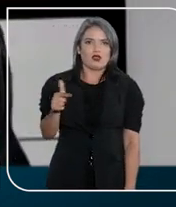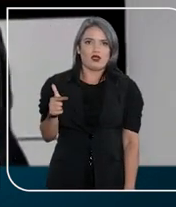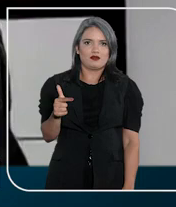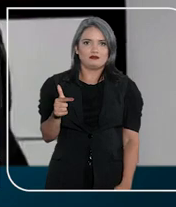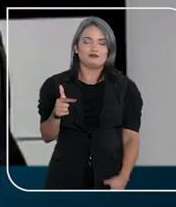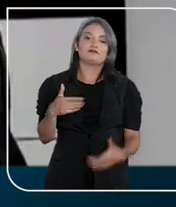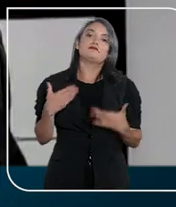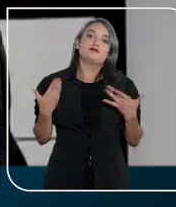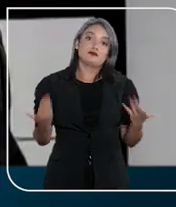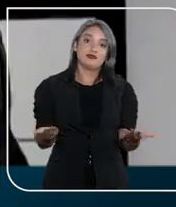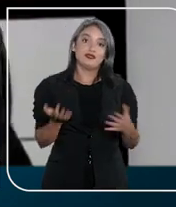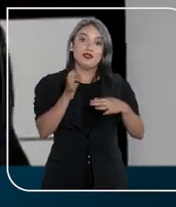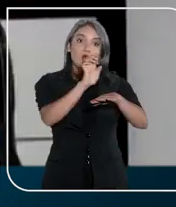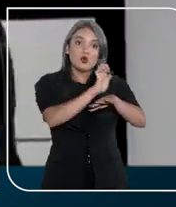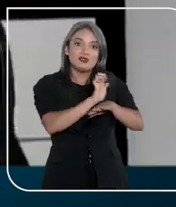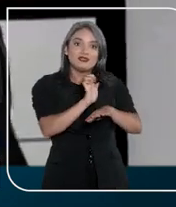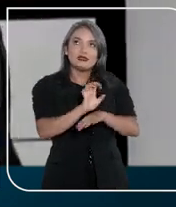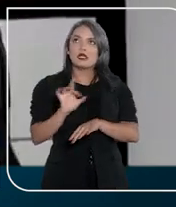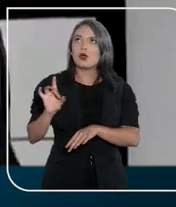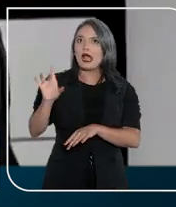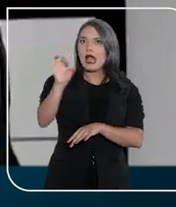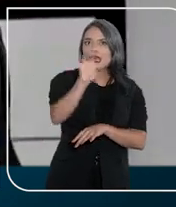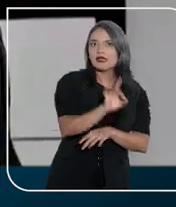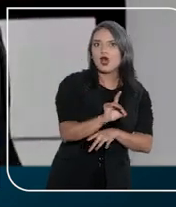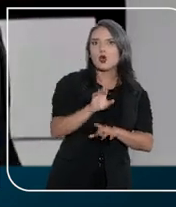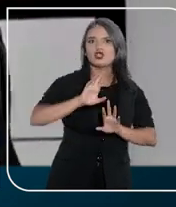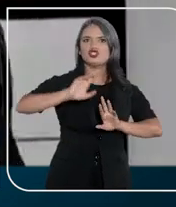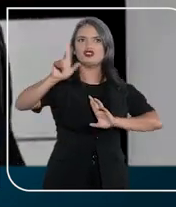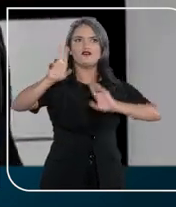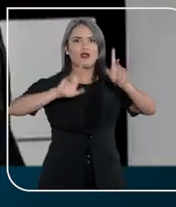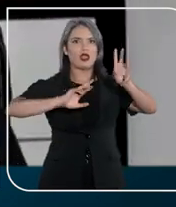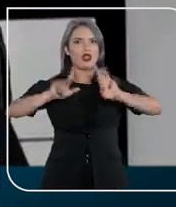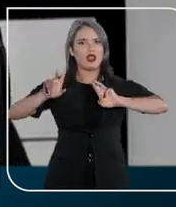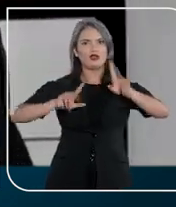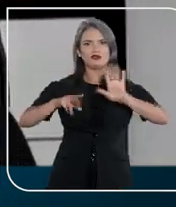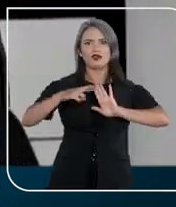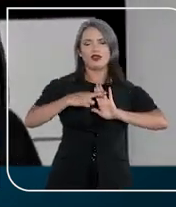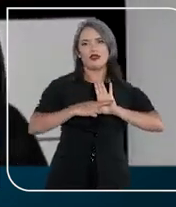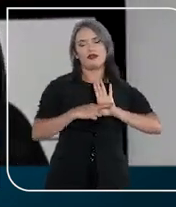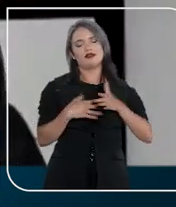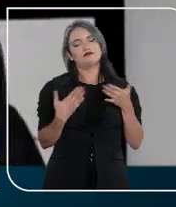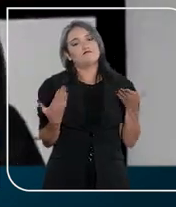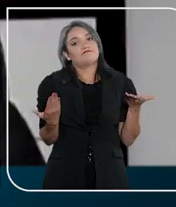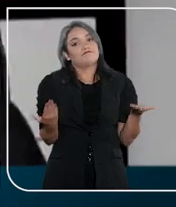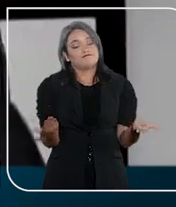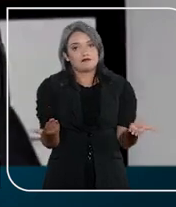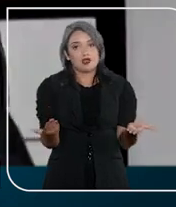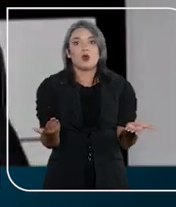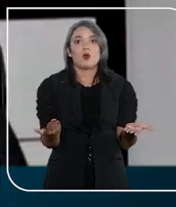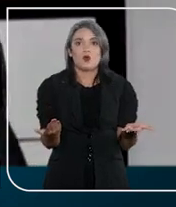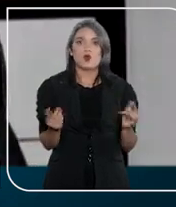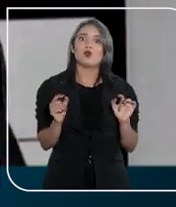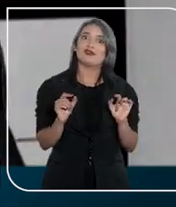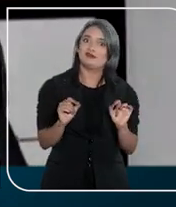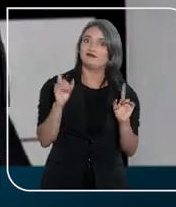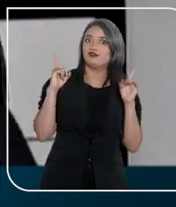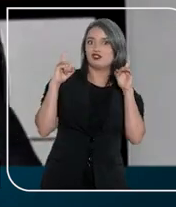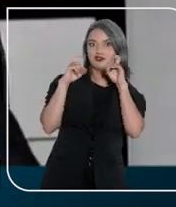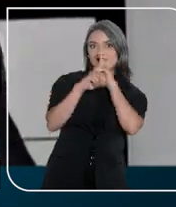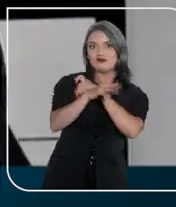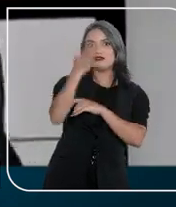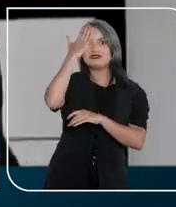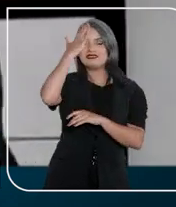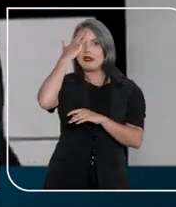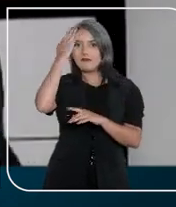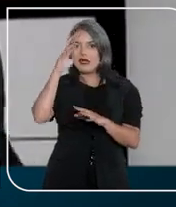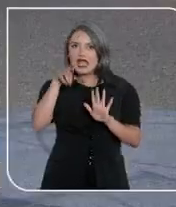estado da federação cobra um perfil diferente, eu novamente aponto aqui, professor Fábio, fica difícil saber o que é um